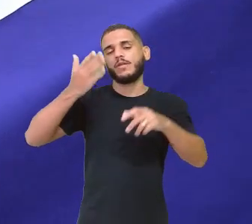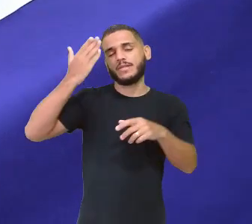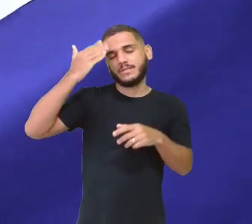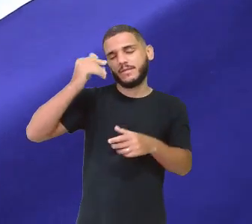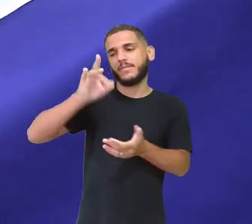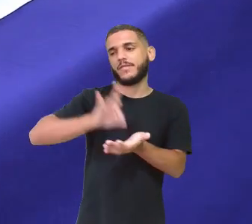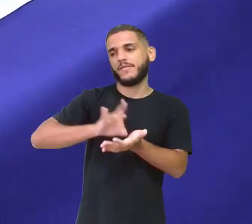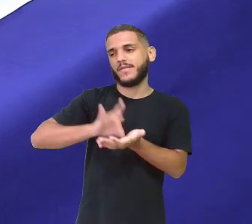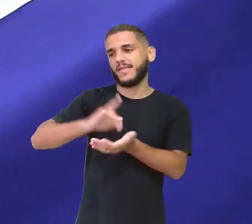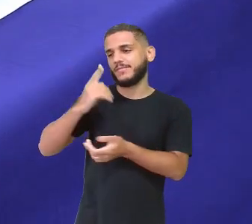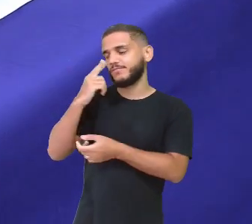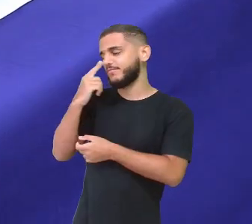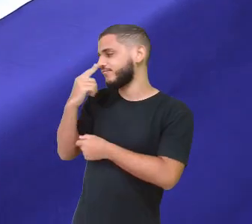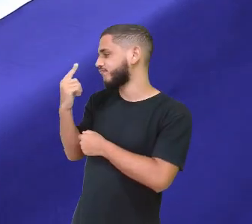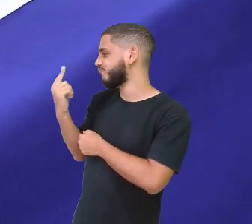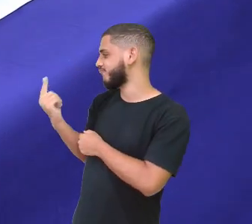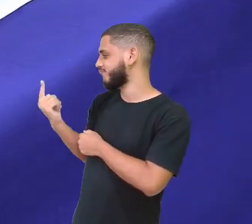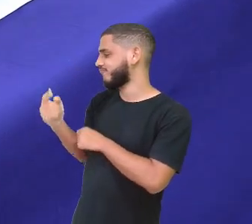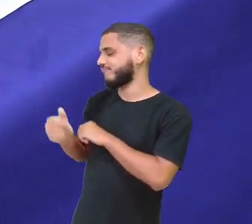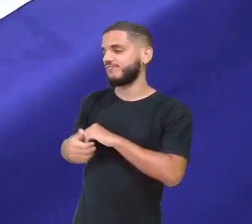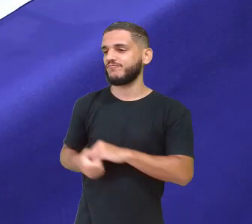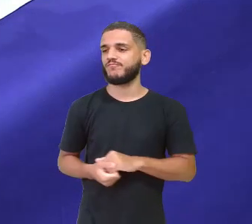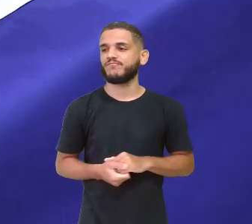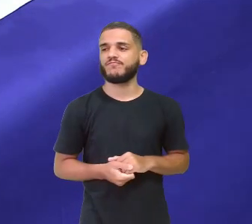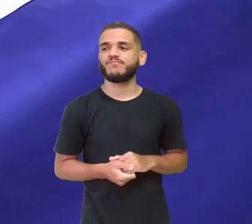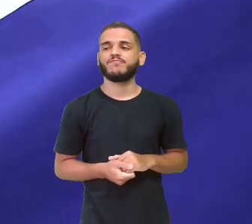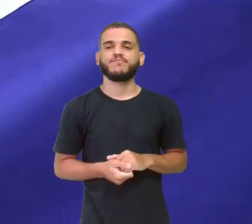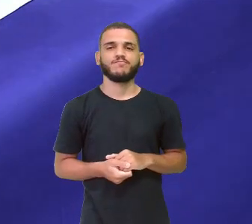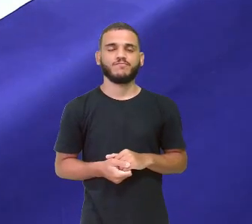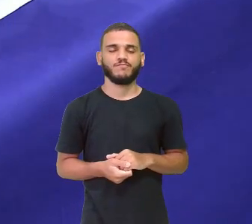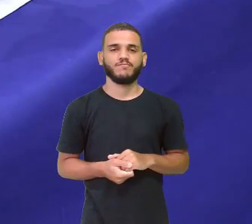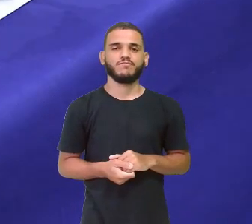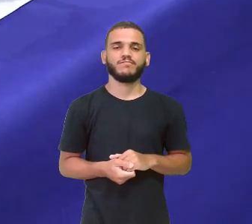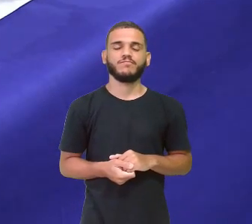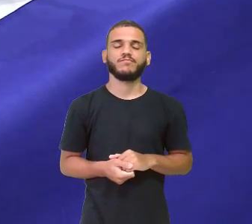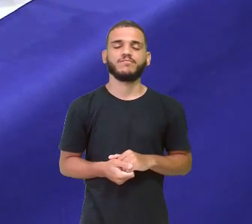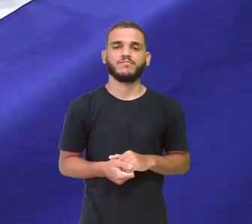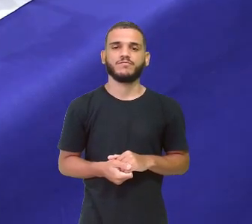que ele é formado por todas as figuras